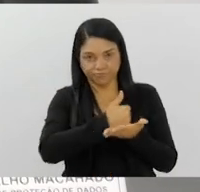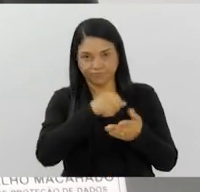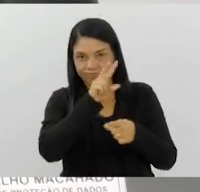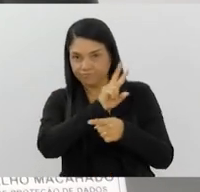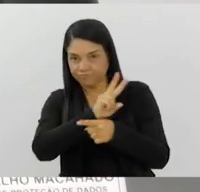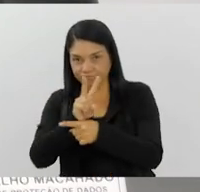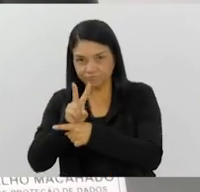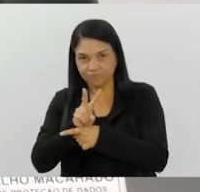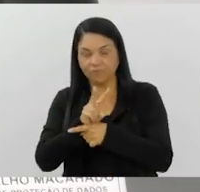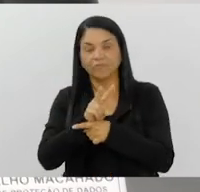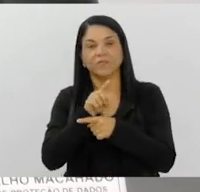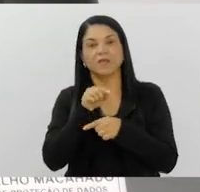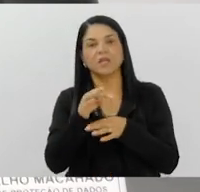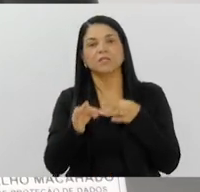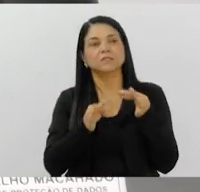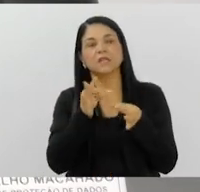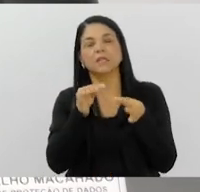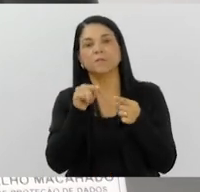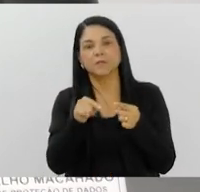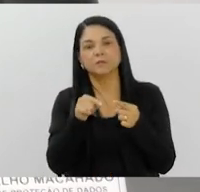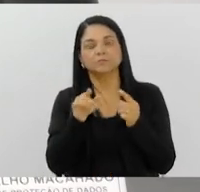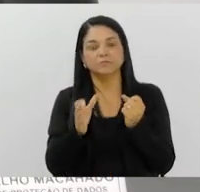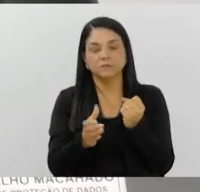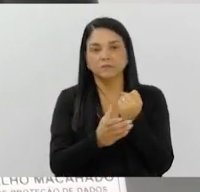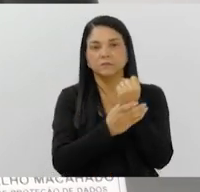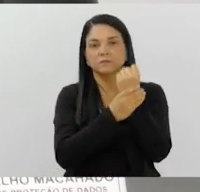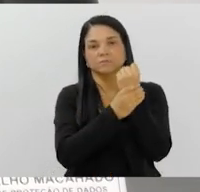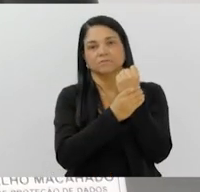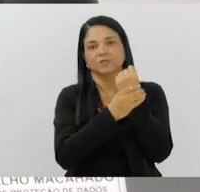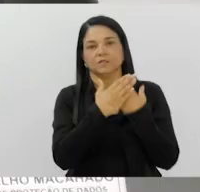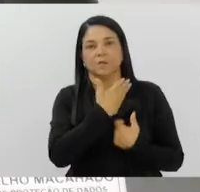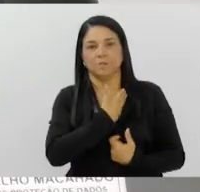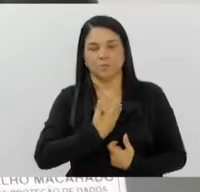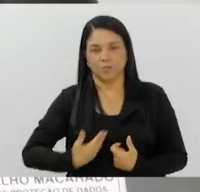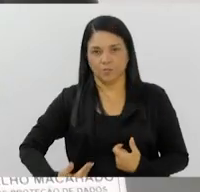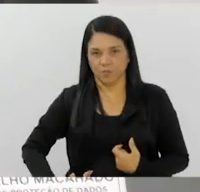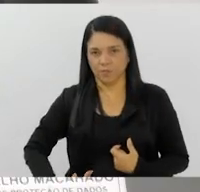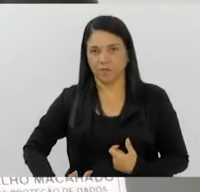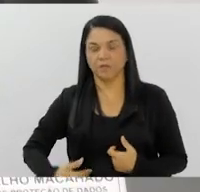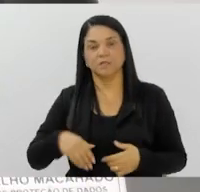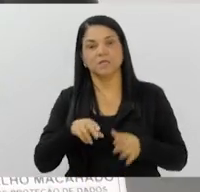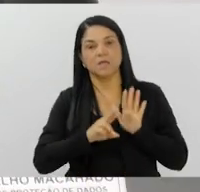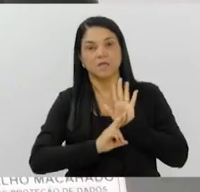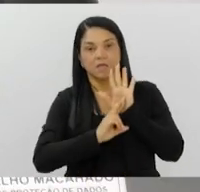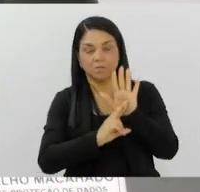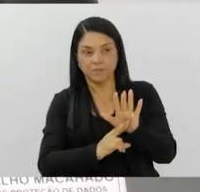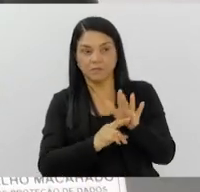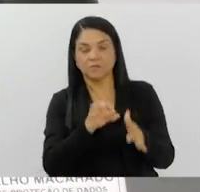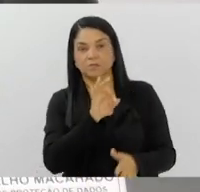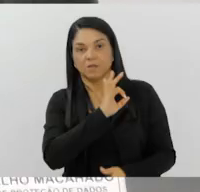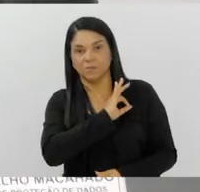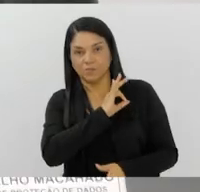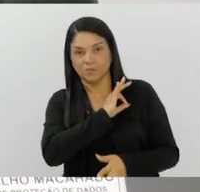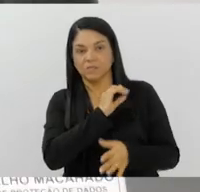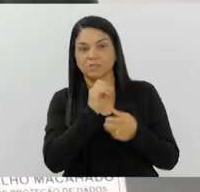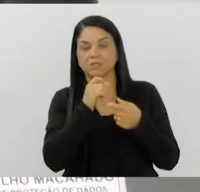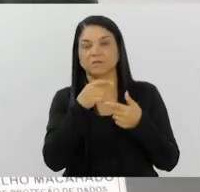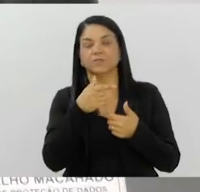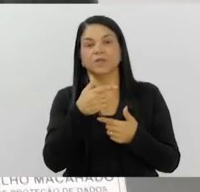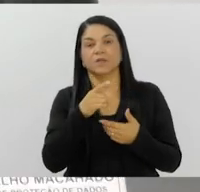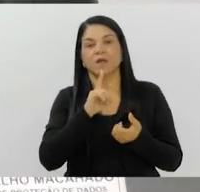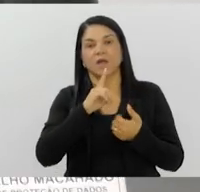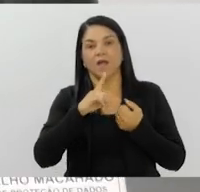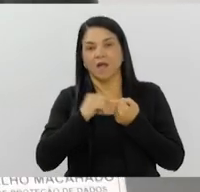a tratamento de dados para fins de Segurança Pública o representante da Polícia Militar até destacou Esse aspecto artigo 4